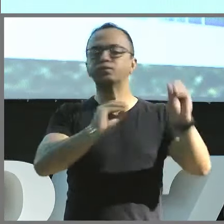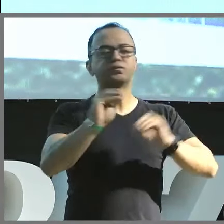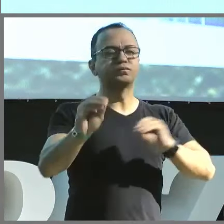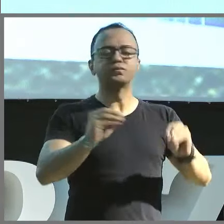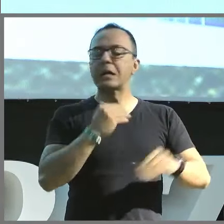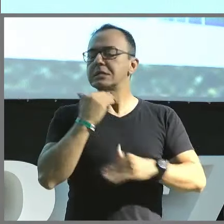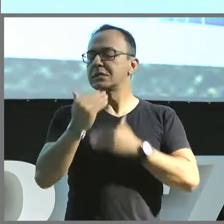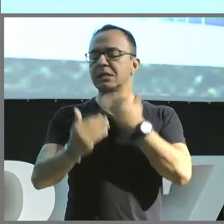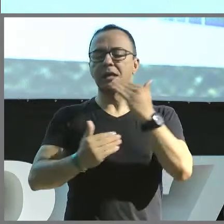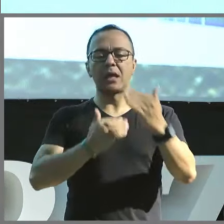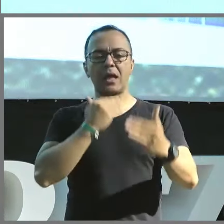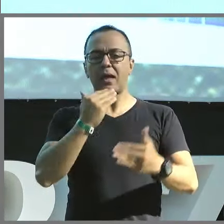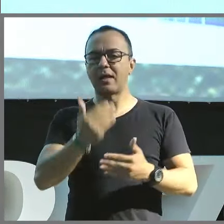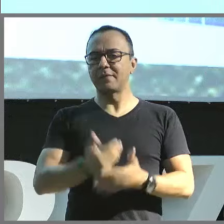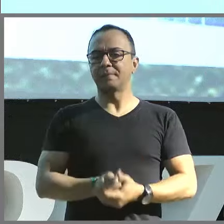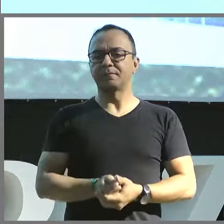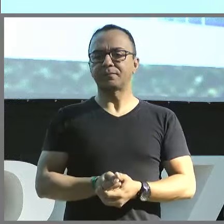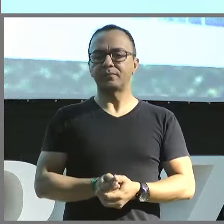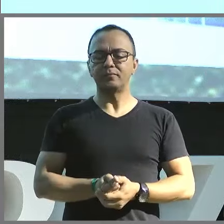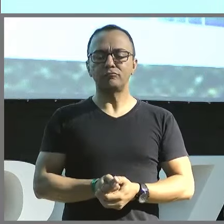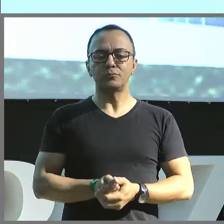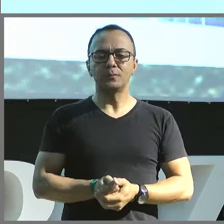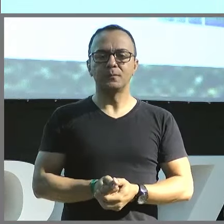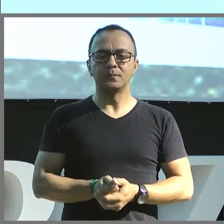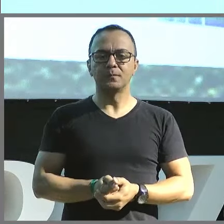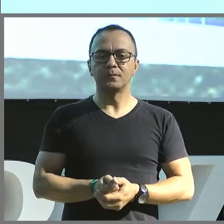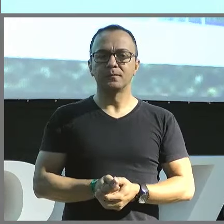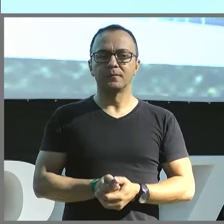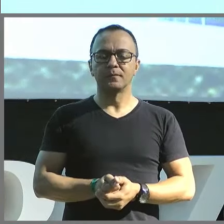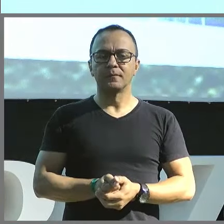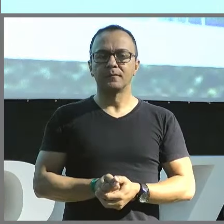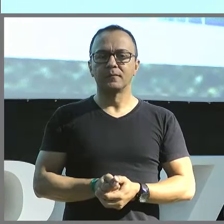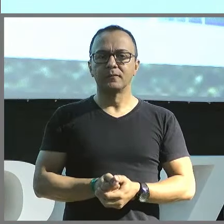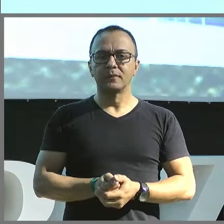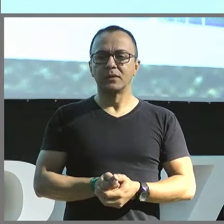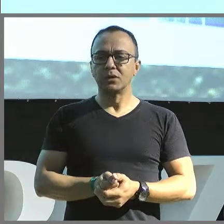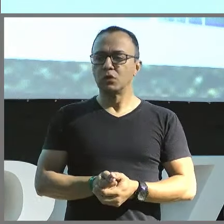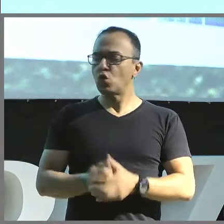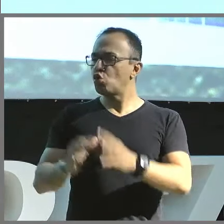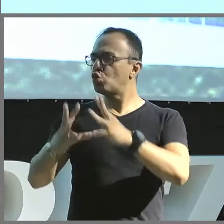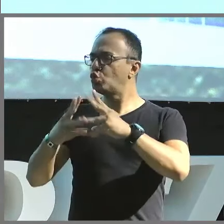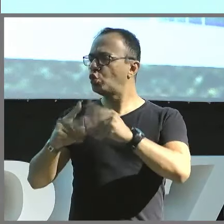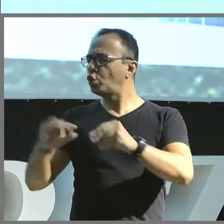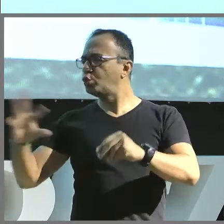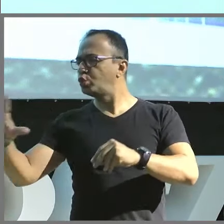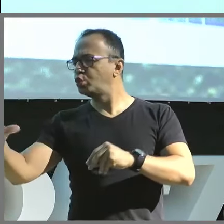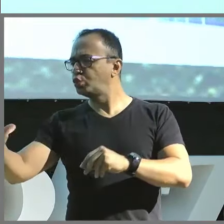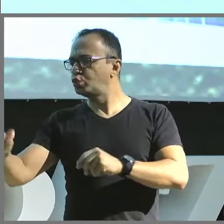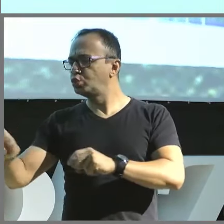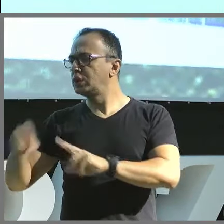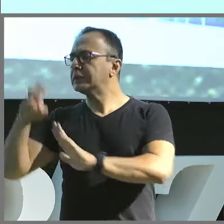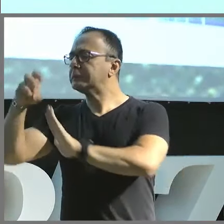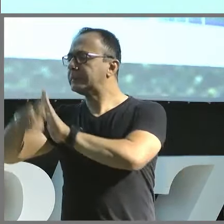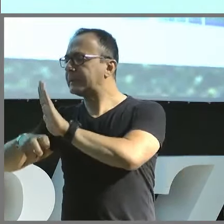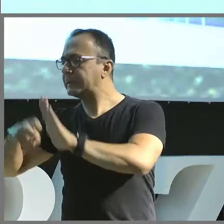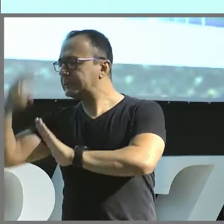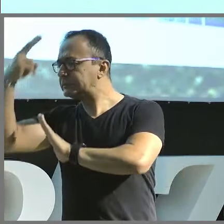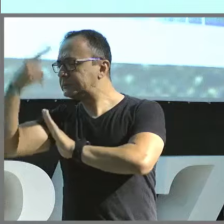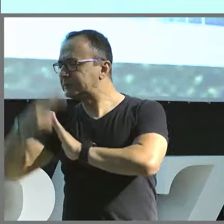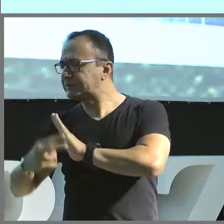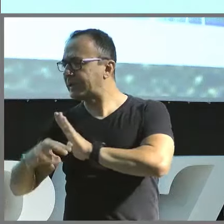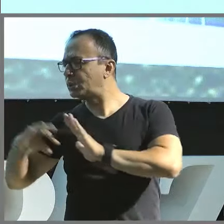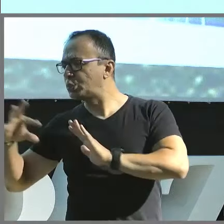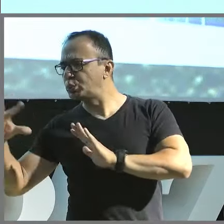beneficiados pelo seu amor, que foram curados, os trôpegos, cegos, surdos, paralíticos,